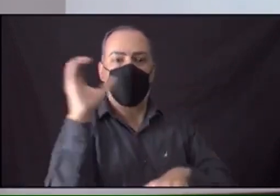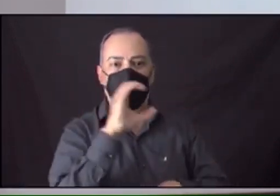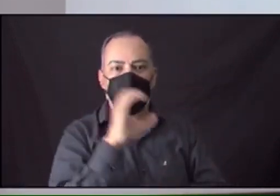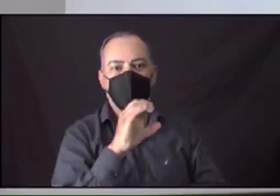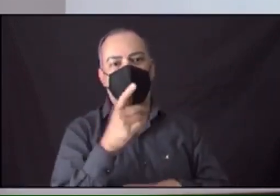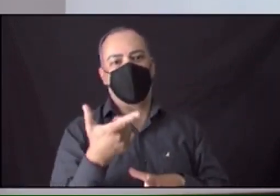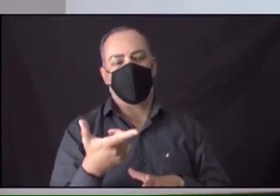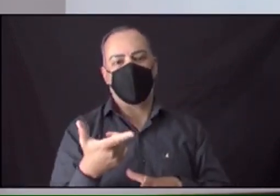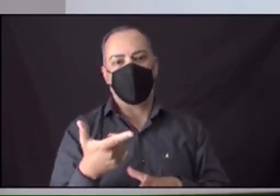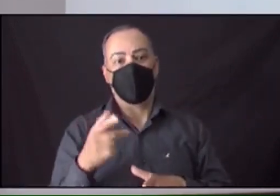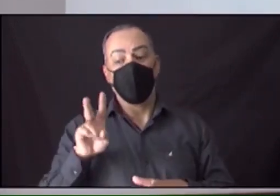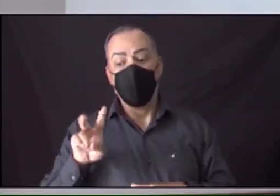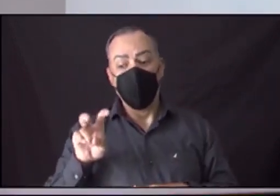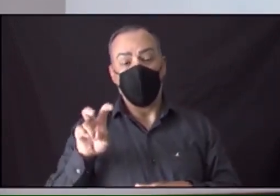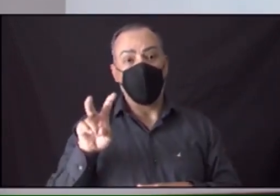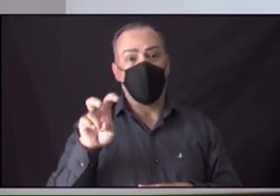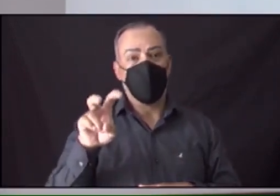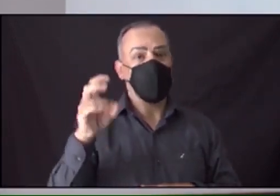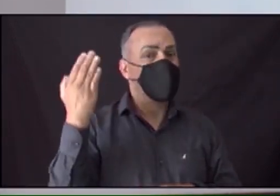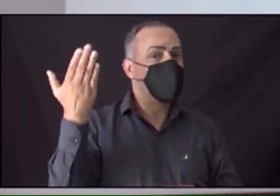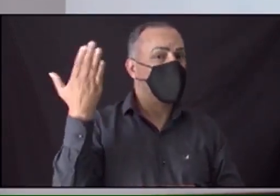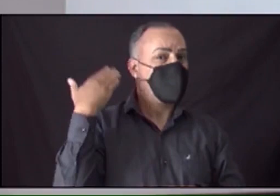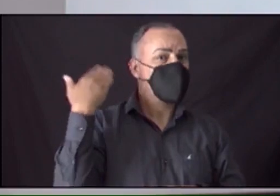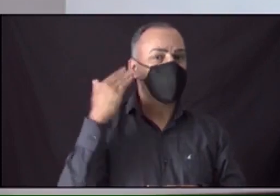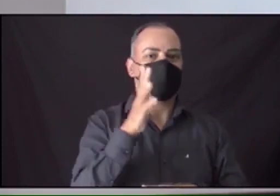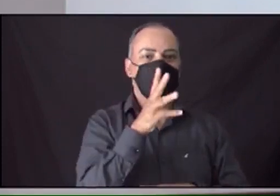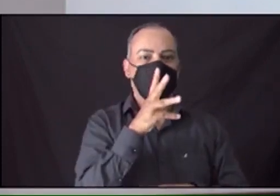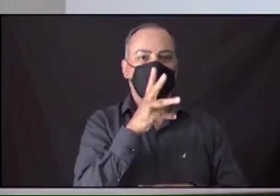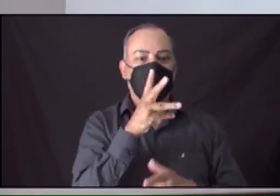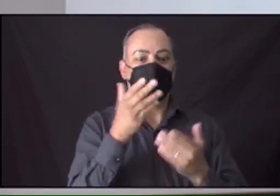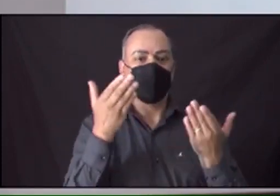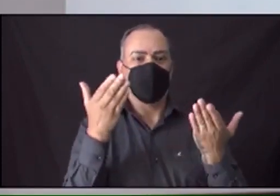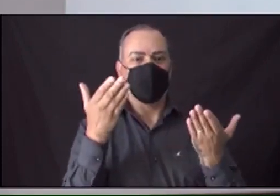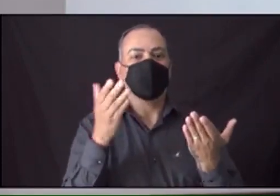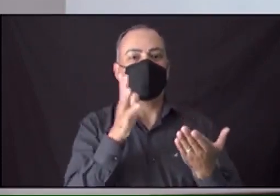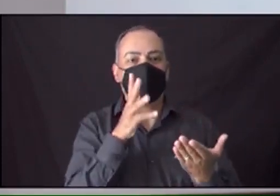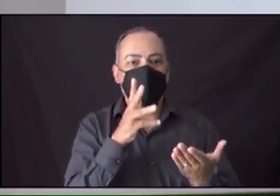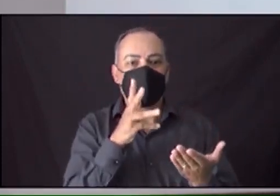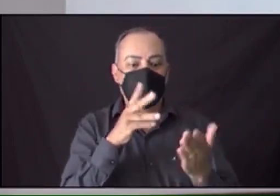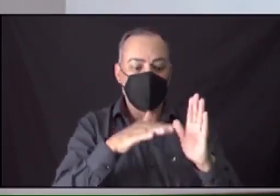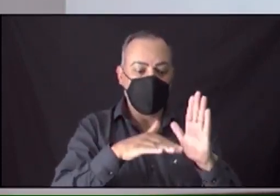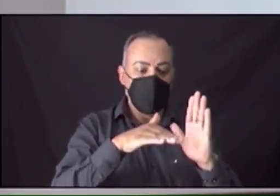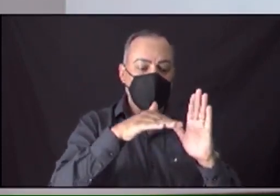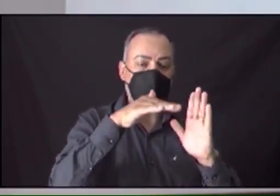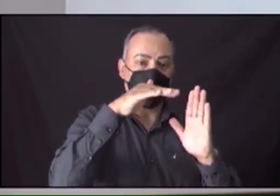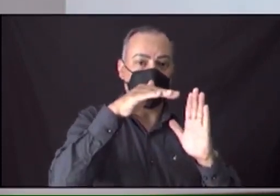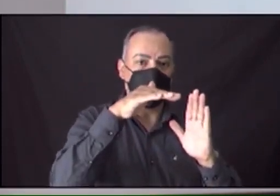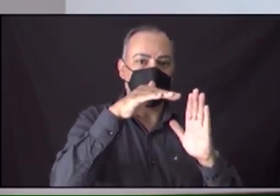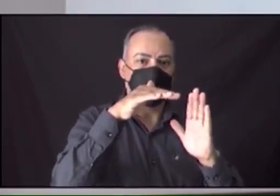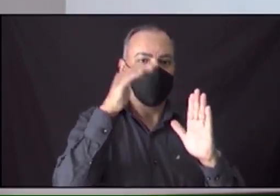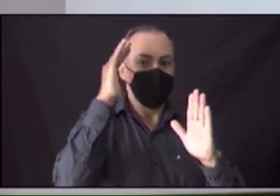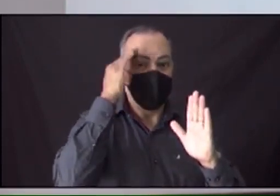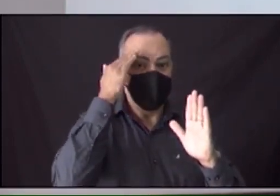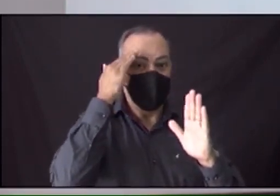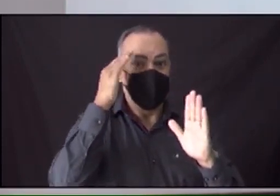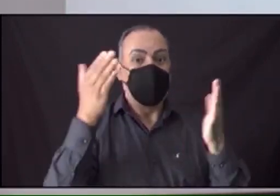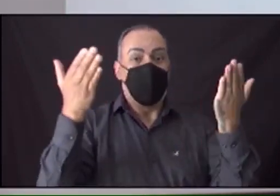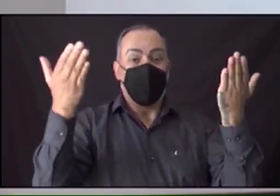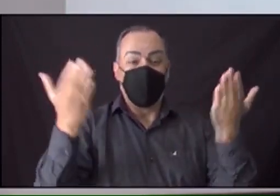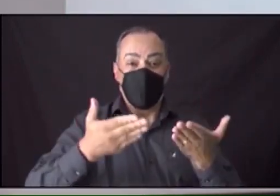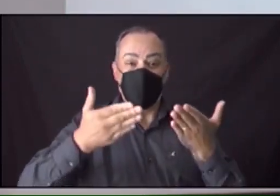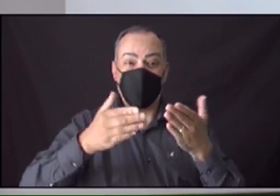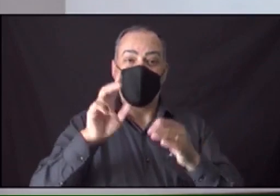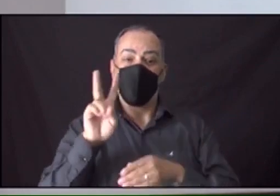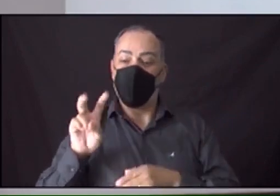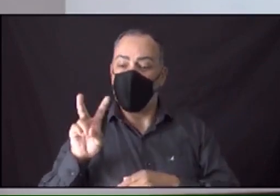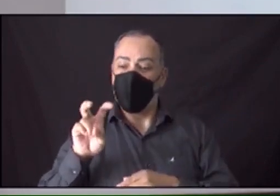tendência como aquele vírus era um pouco mais lento, ele demorou mais para subir e decresceu mais rapidamente. Aqui já é o contrário.